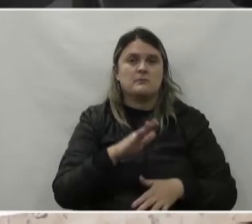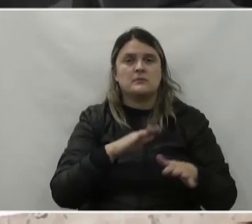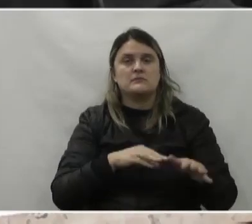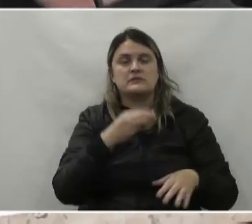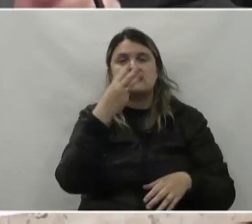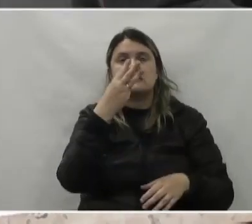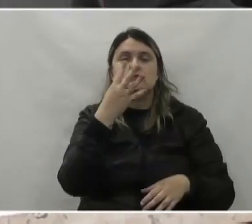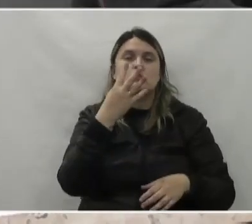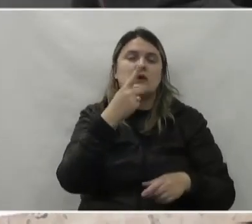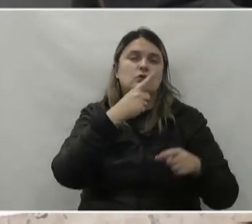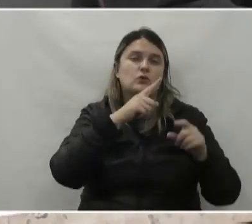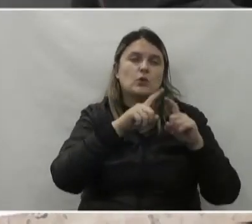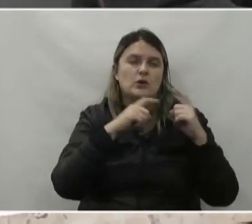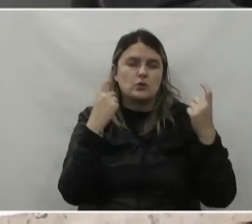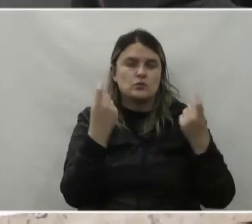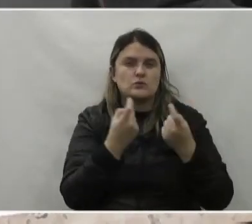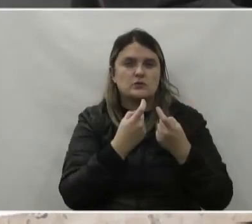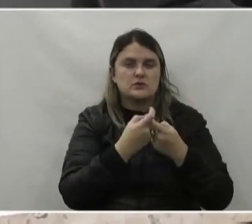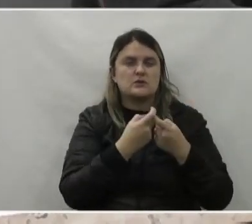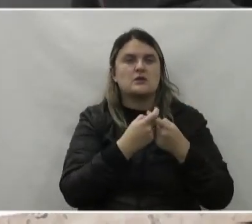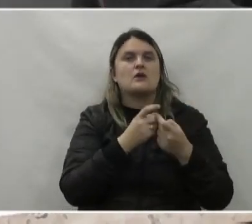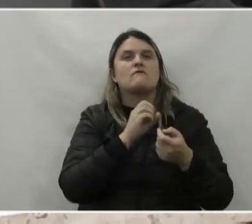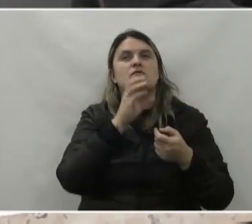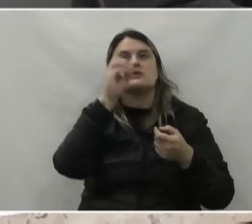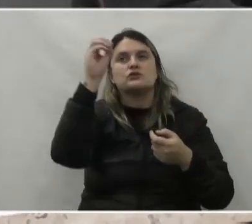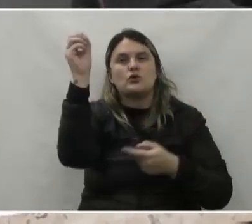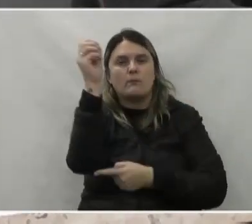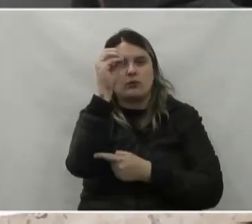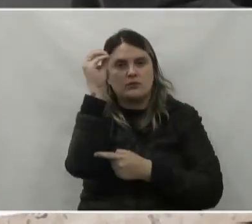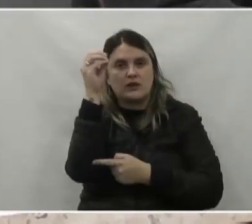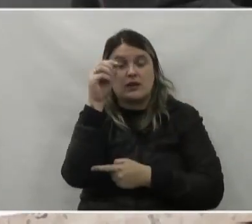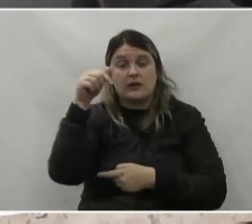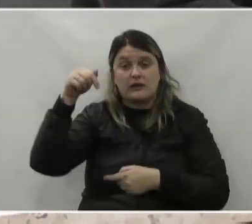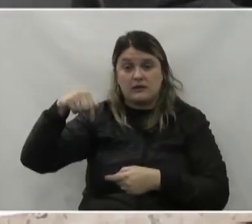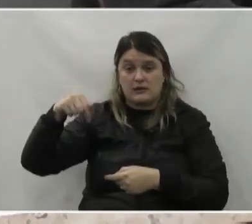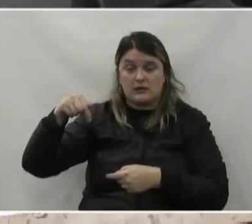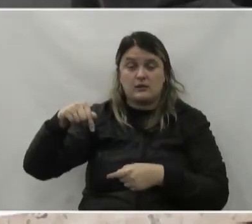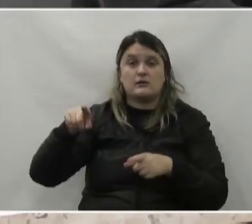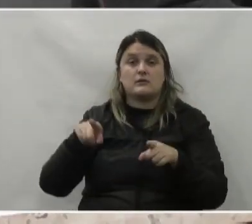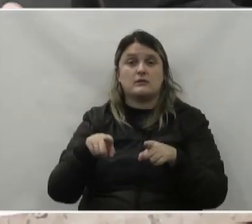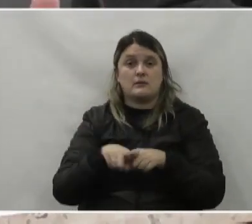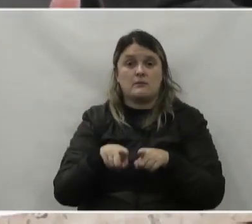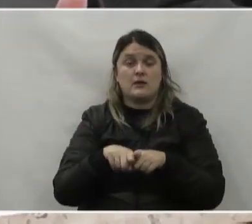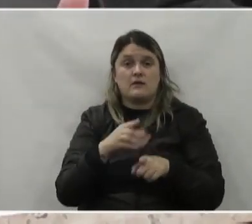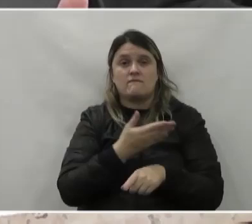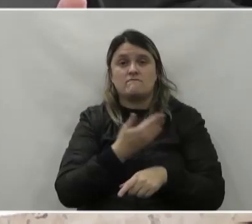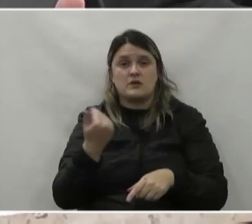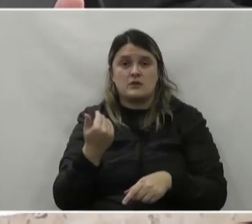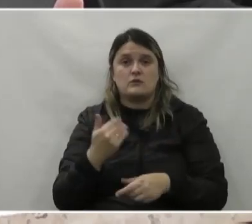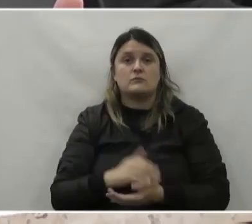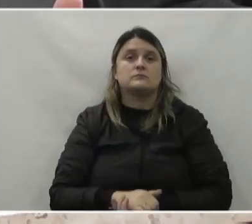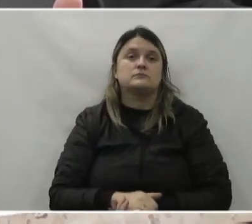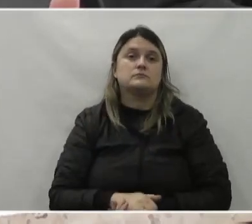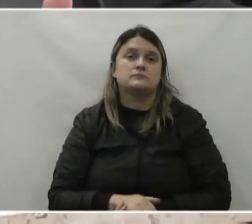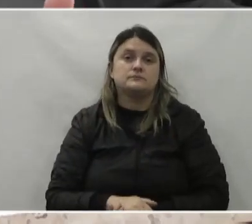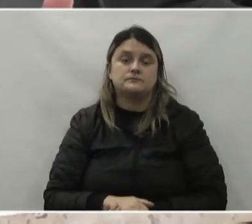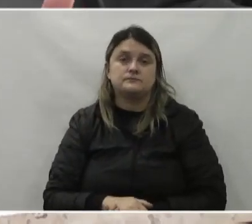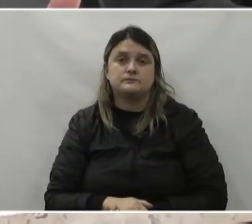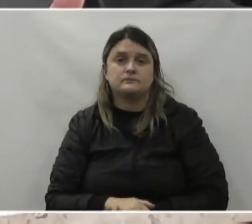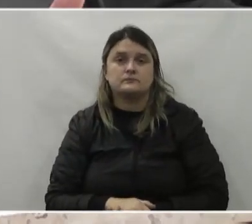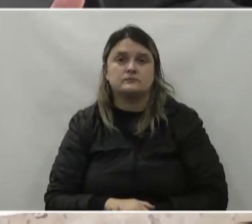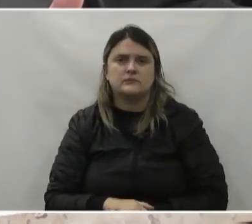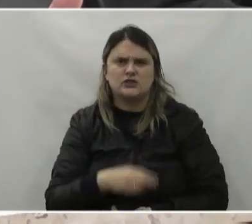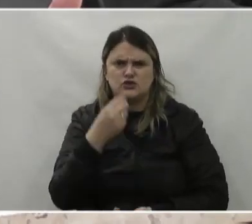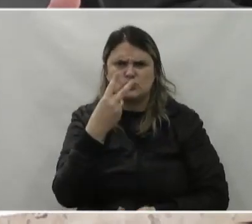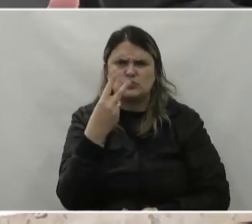reuniões, viajaram lá para Porto Alegre. Aqui nessa casa veio também, eu acho que por